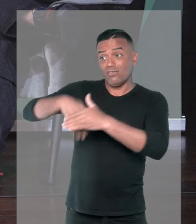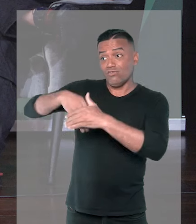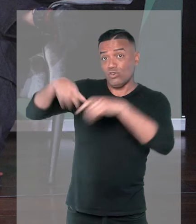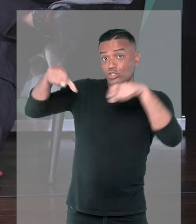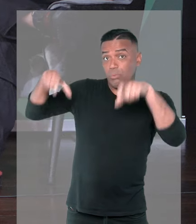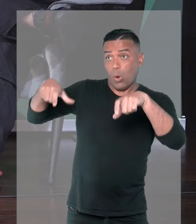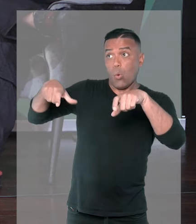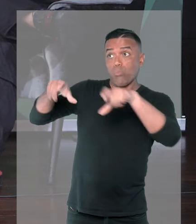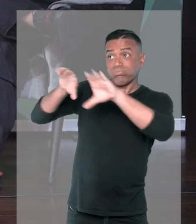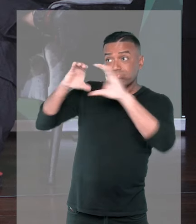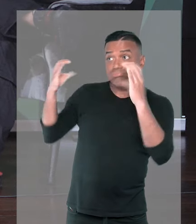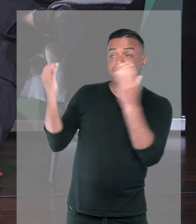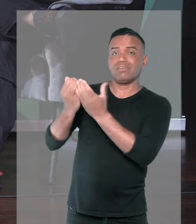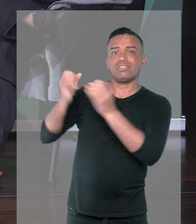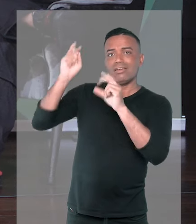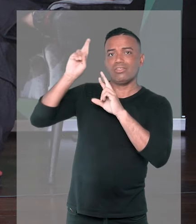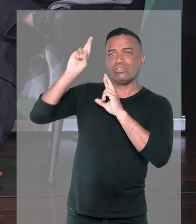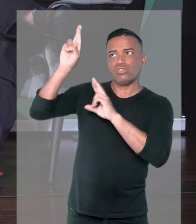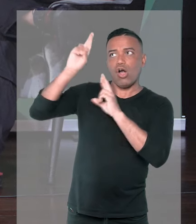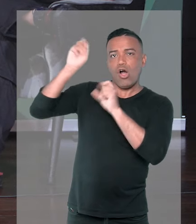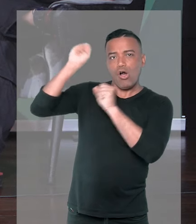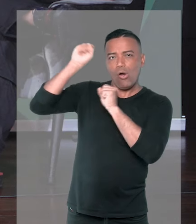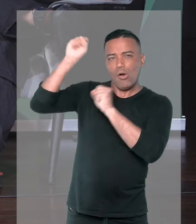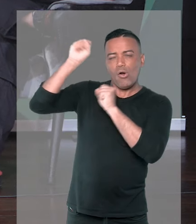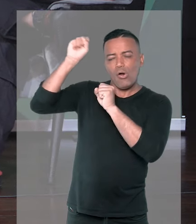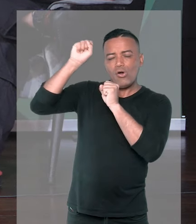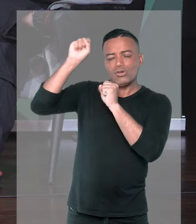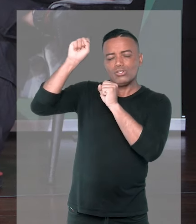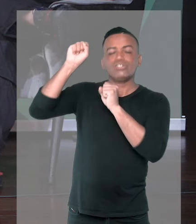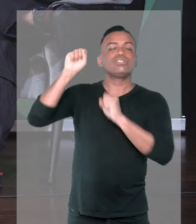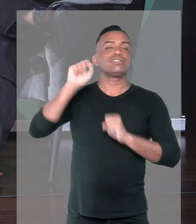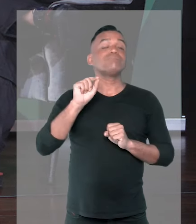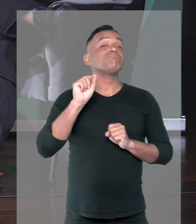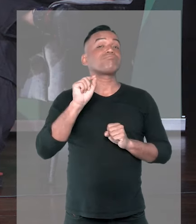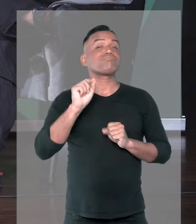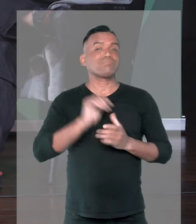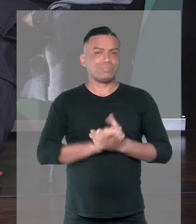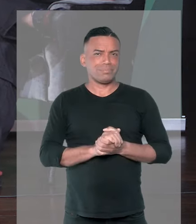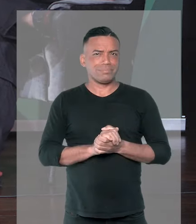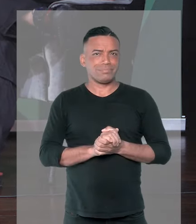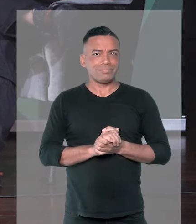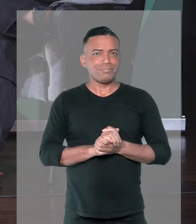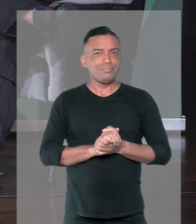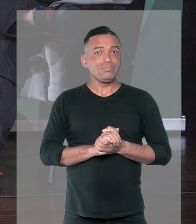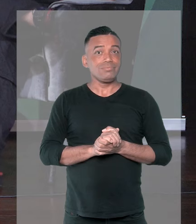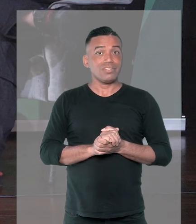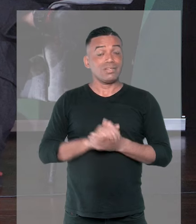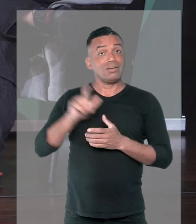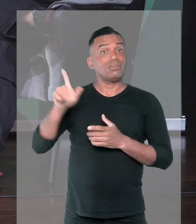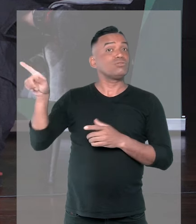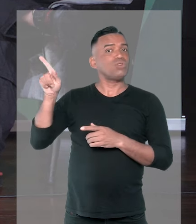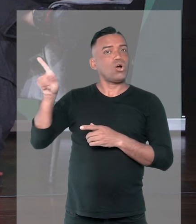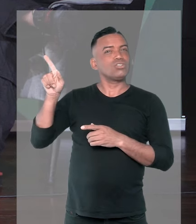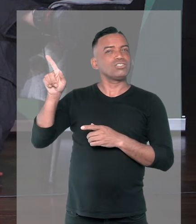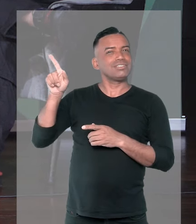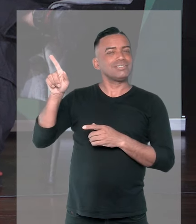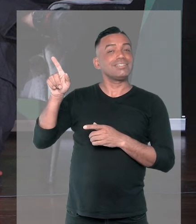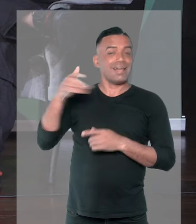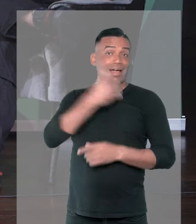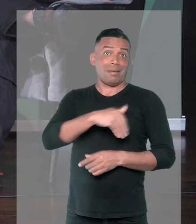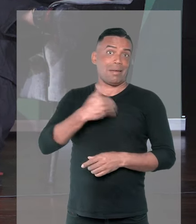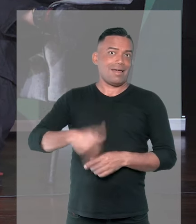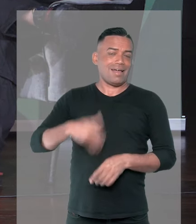futebol você que torce por glorioso Clube Atlético Mineiro pronto você torce pelo glor eu sei que você torce pelo Clube